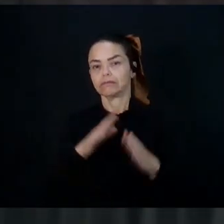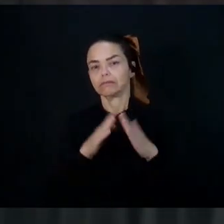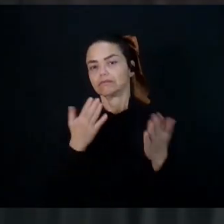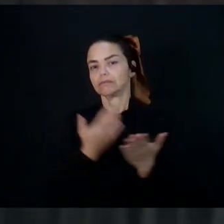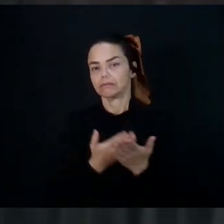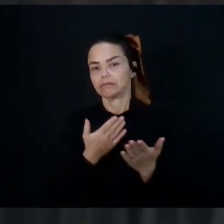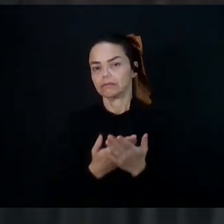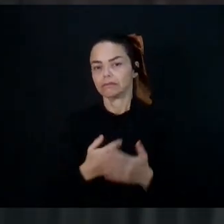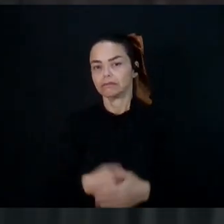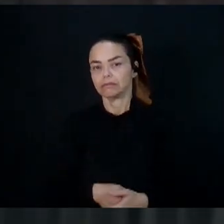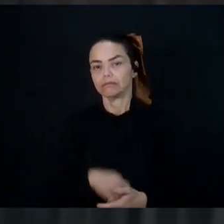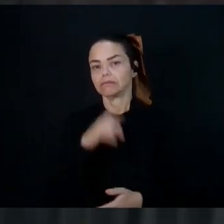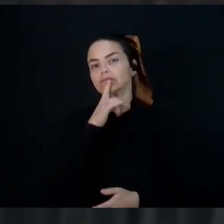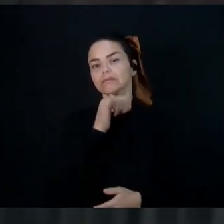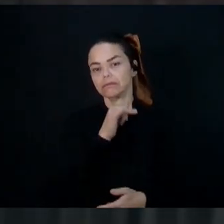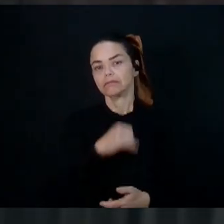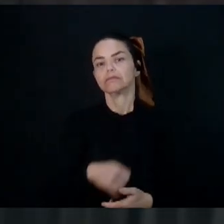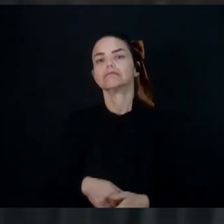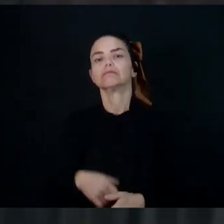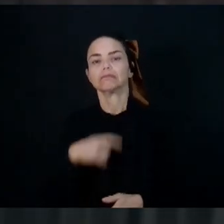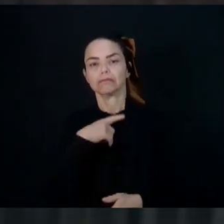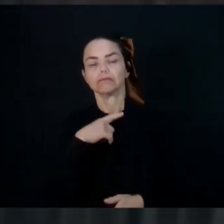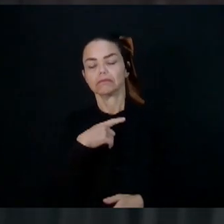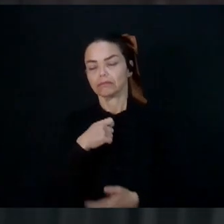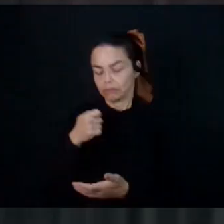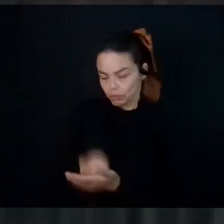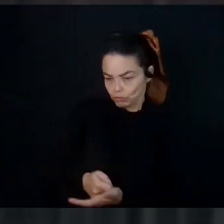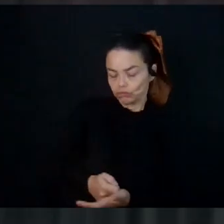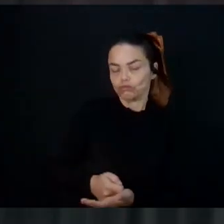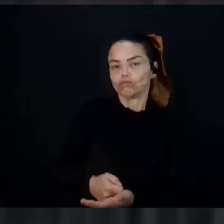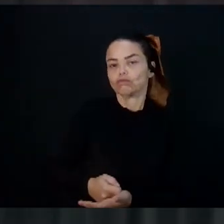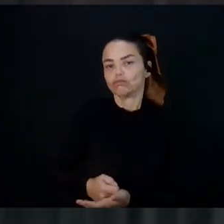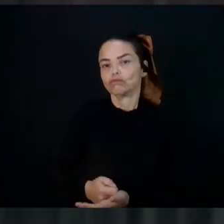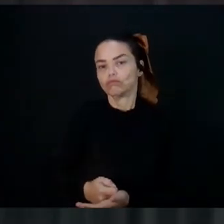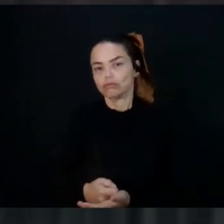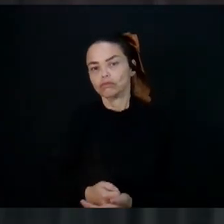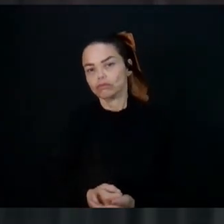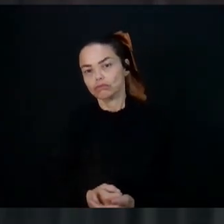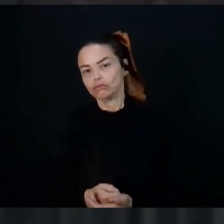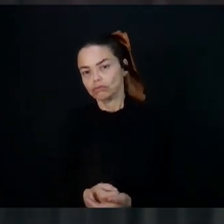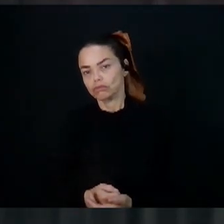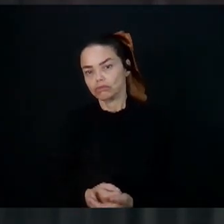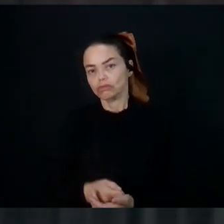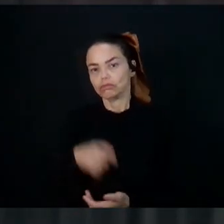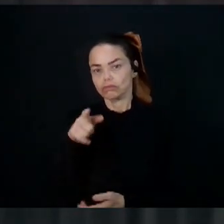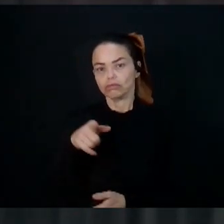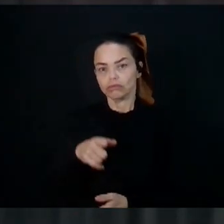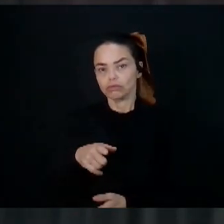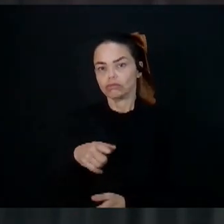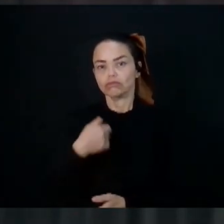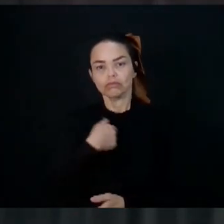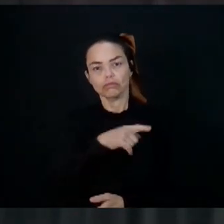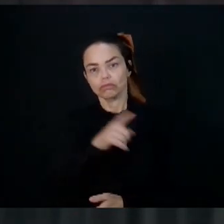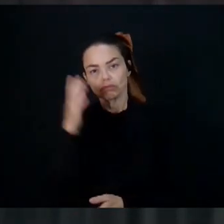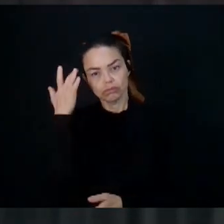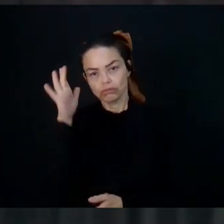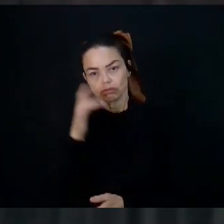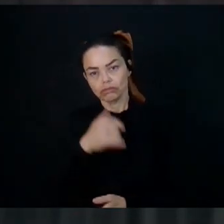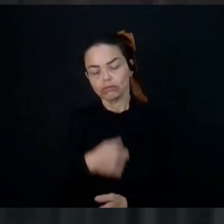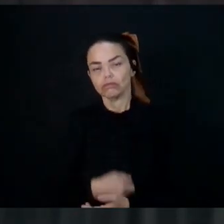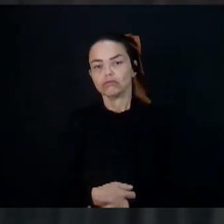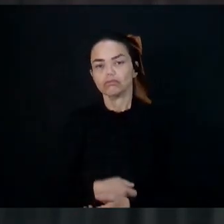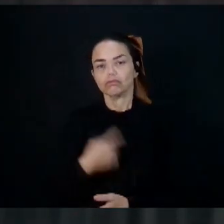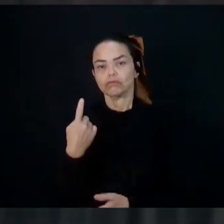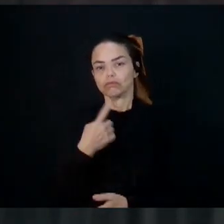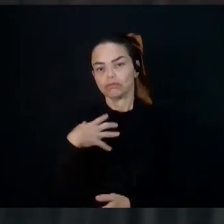os pais ter essa firmeza, uma firmeza com direcionamento. É observado e nós sabemos quando os nossos filhos, eles